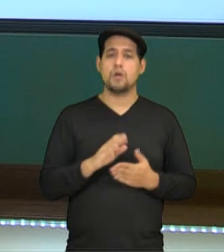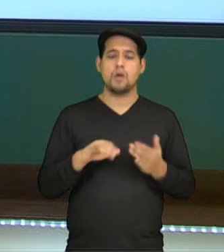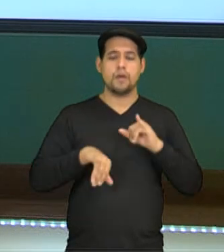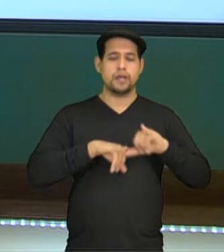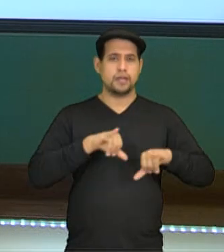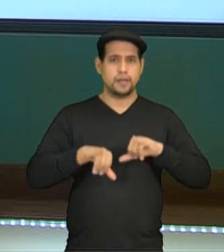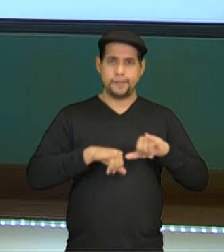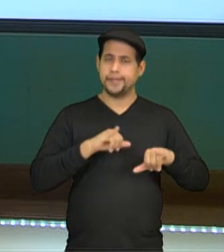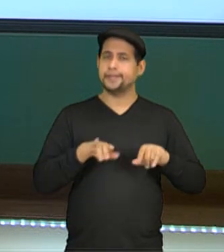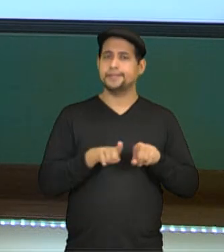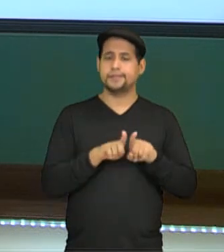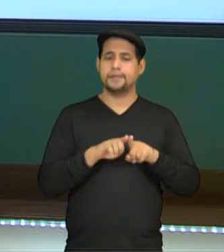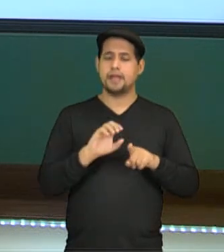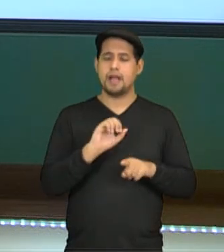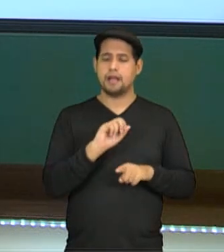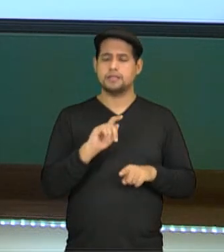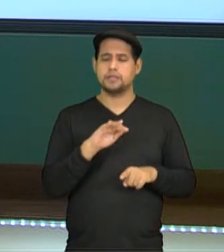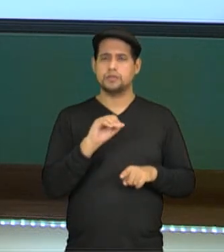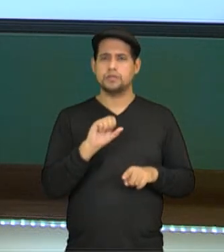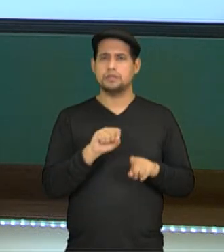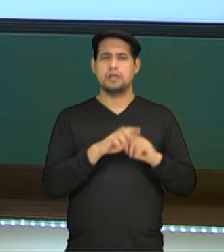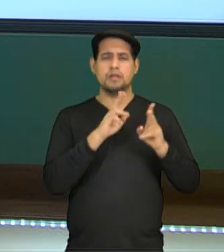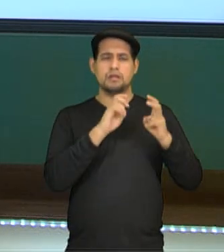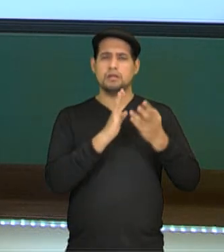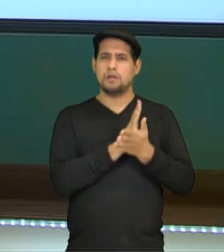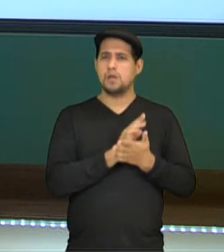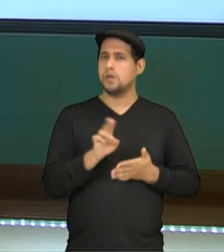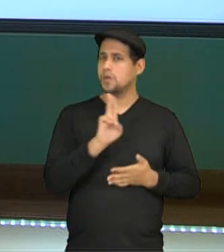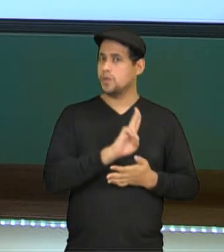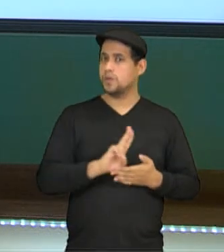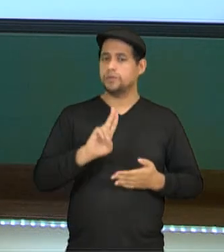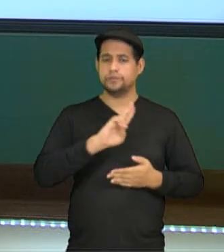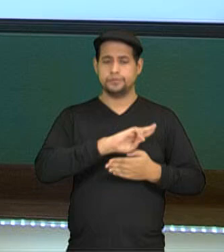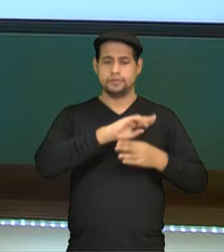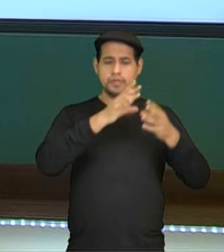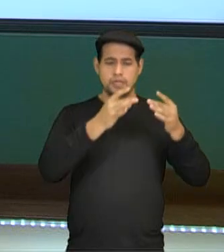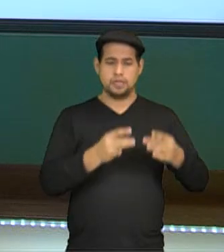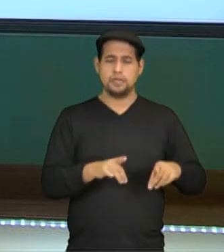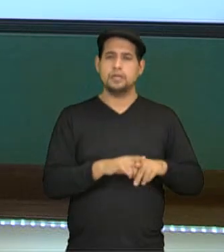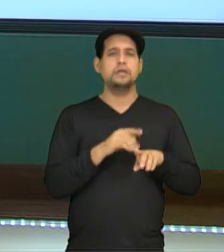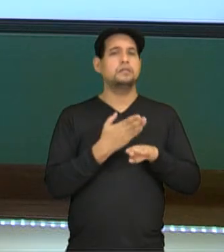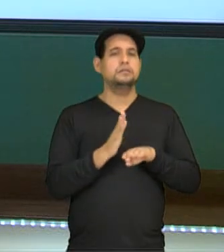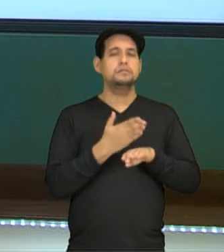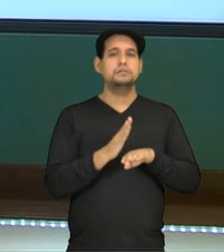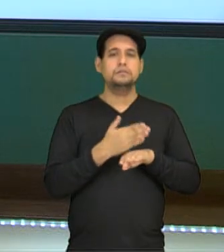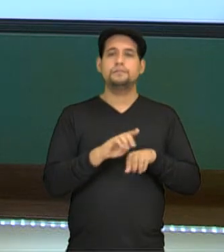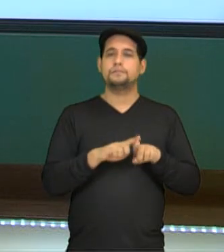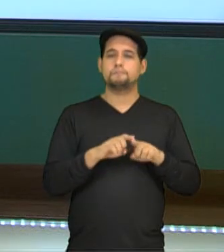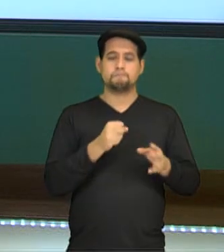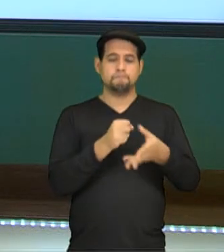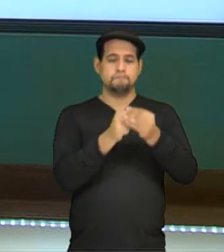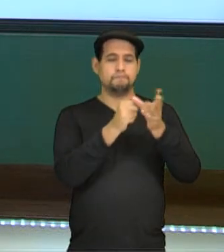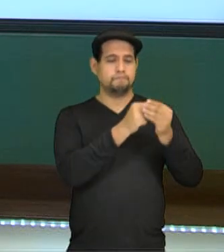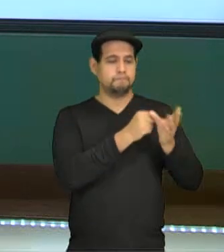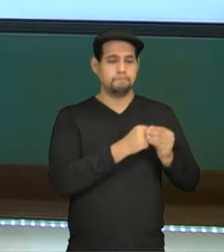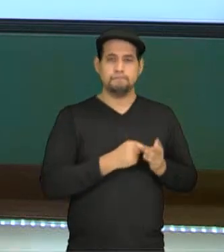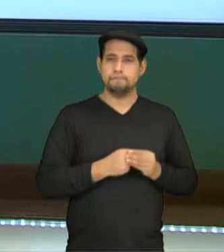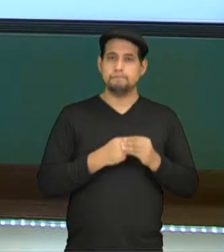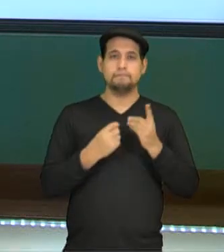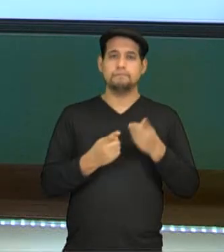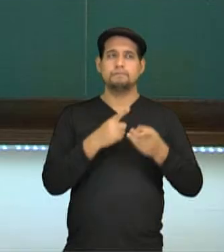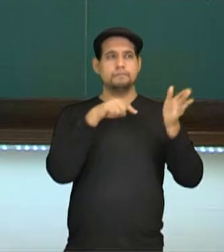química anidridos ácidos, identificamos algumas aplicações desses compostos, praticamos os conhecimentos através